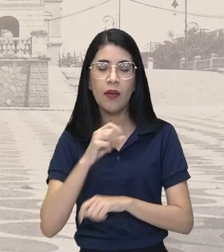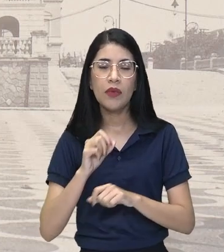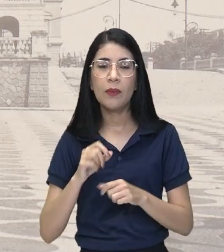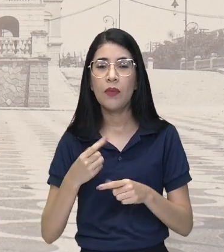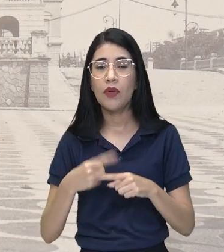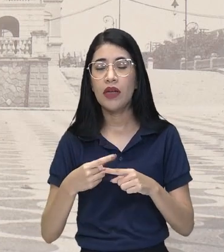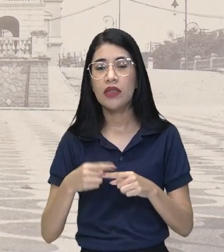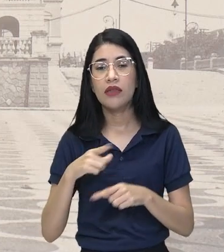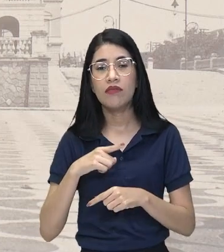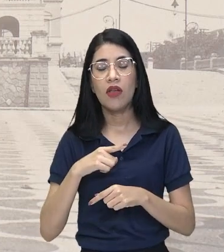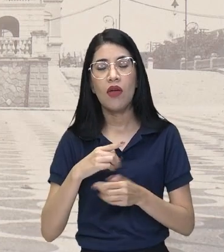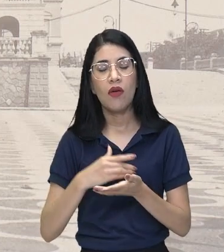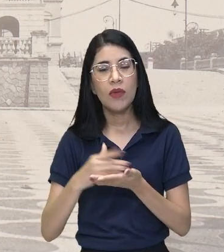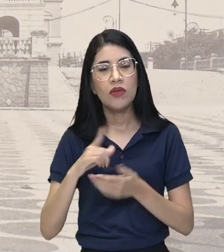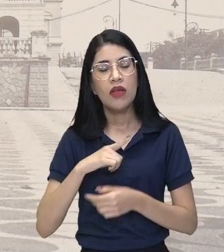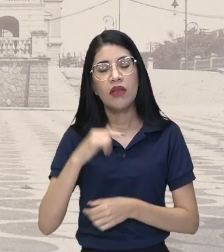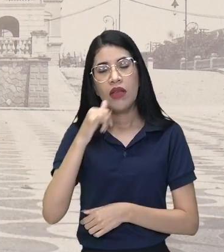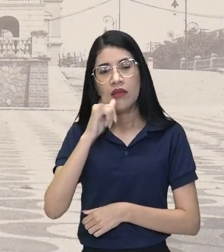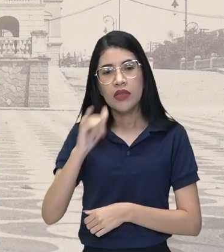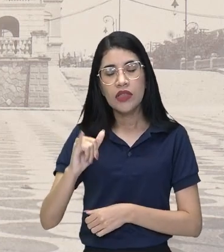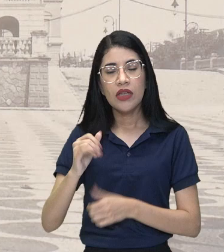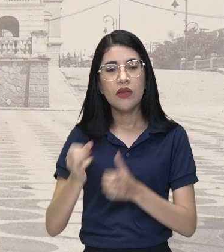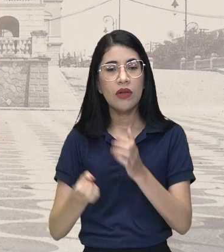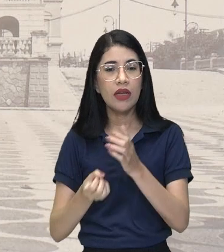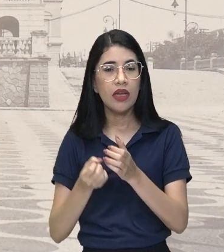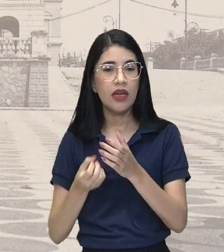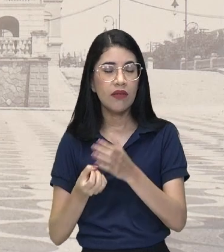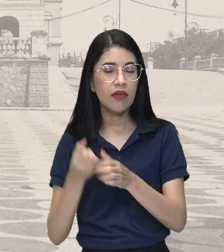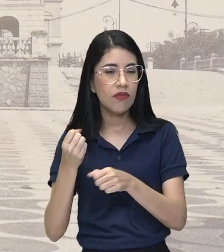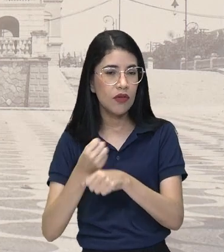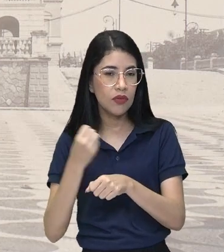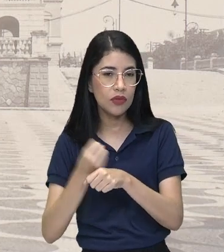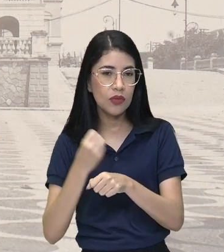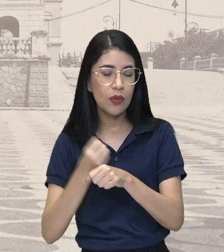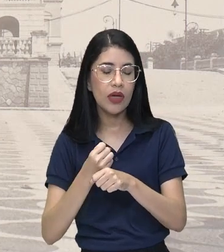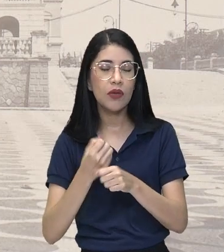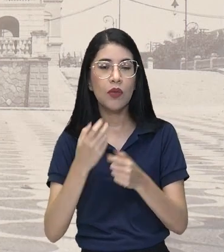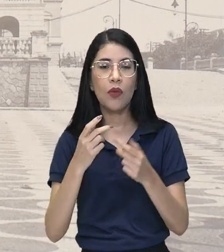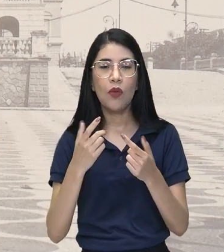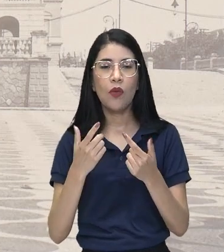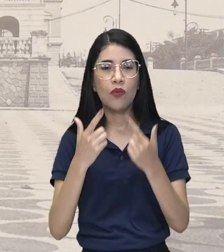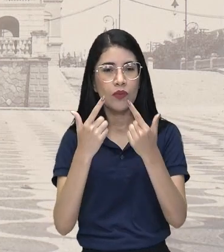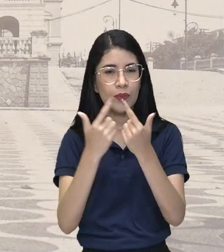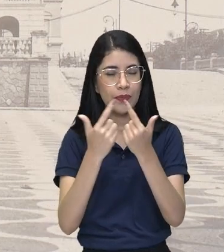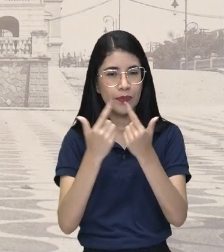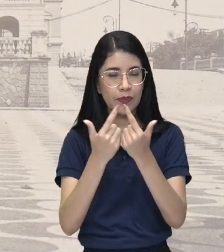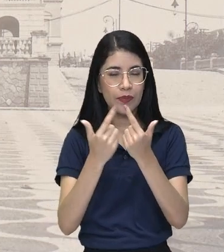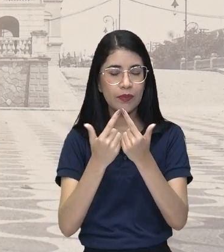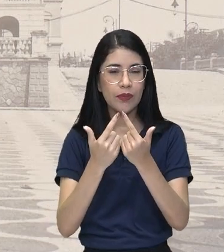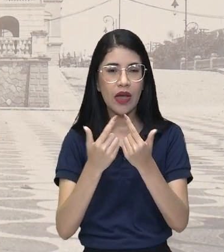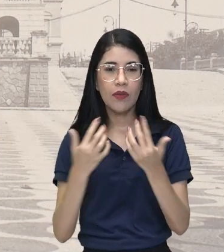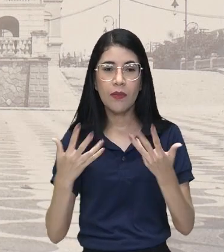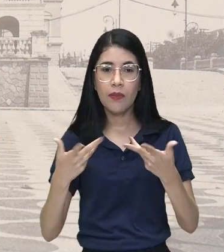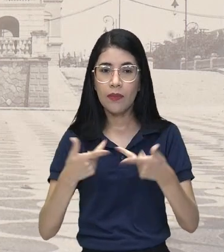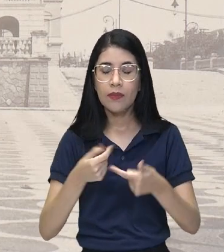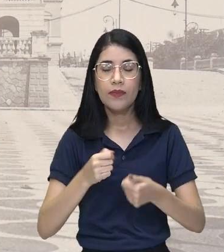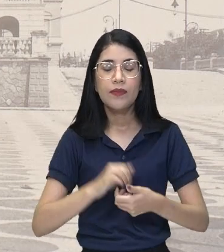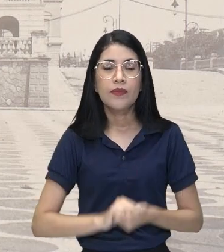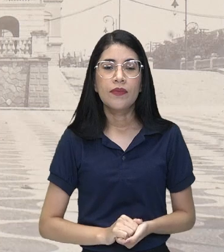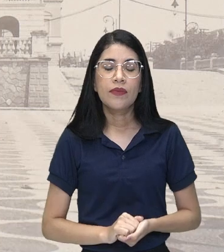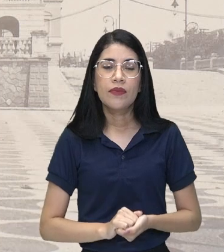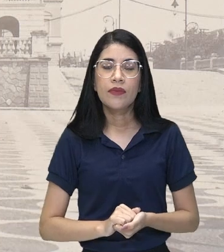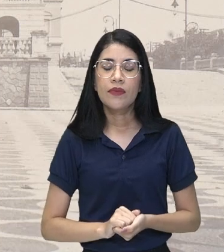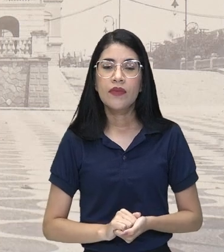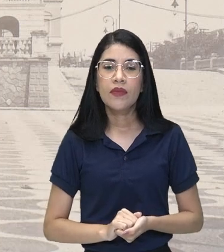elétrica, constrói justamente uma casa, né, um teatro com essa opulência desse jeito, e aí